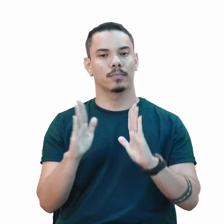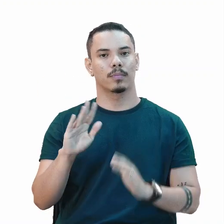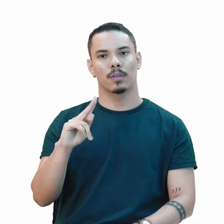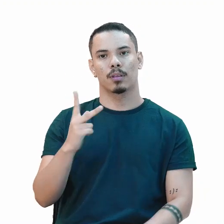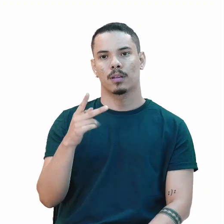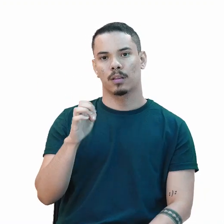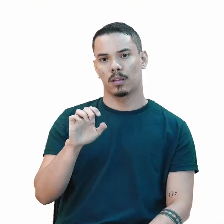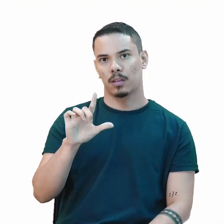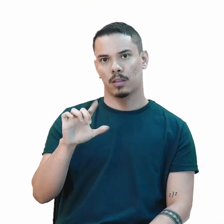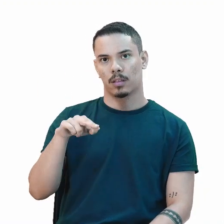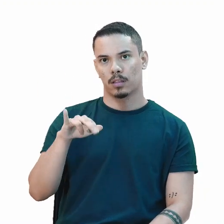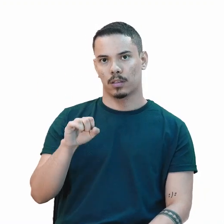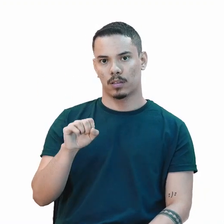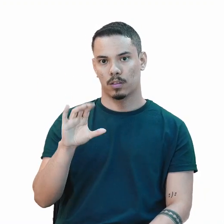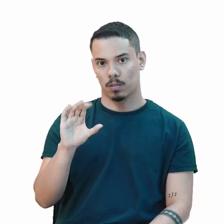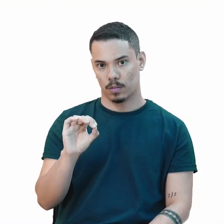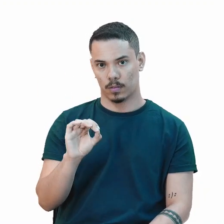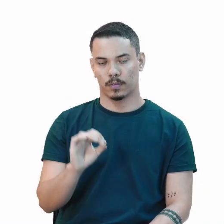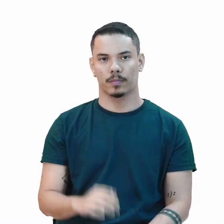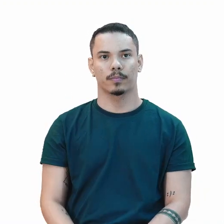helenístico.